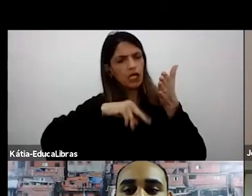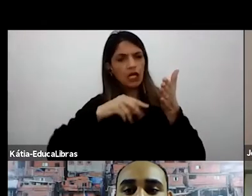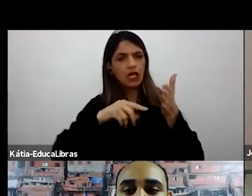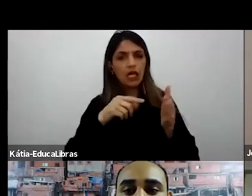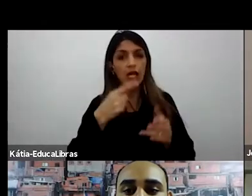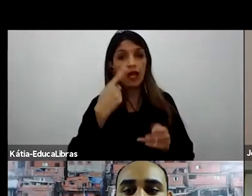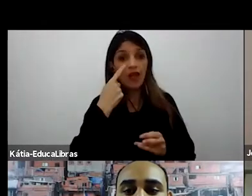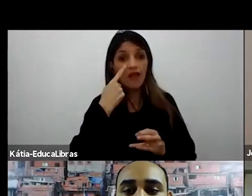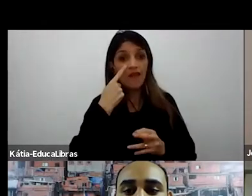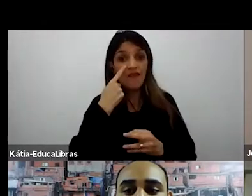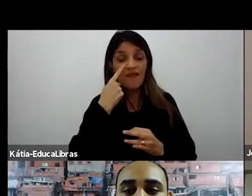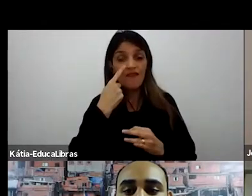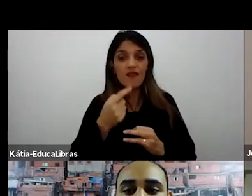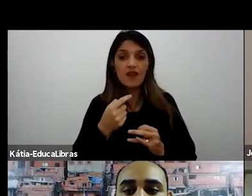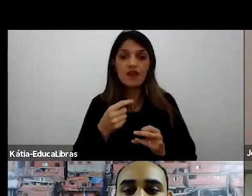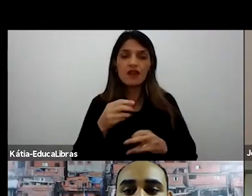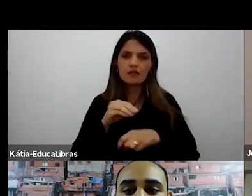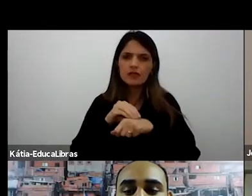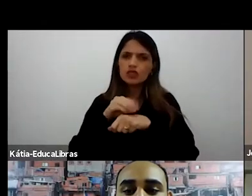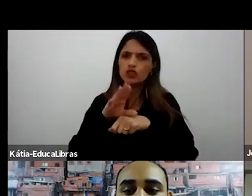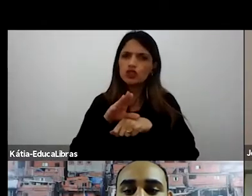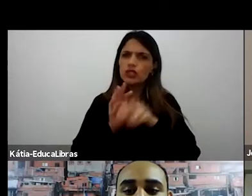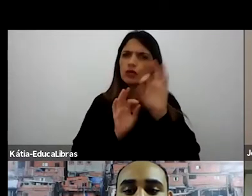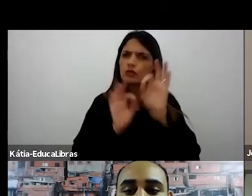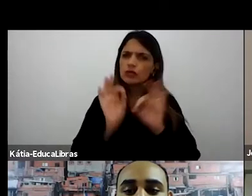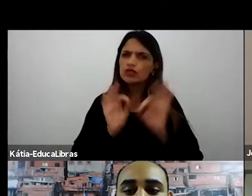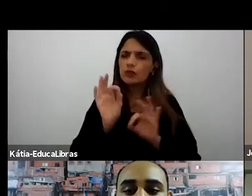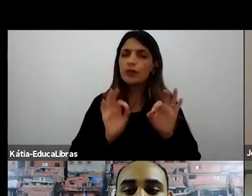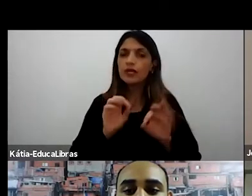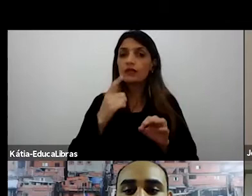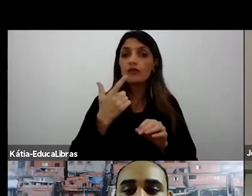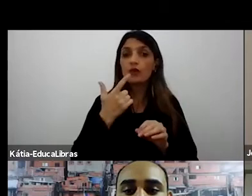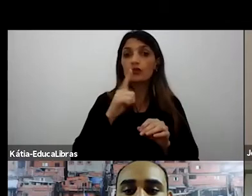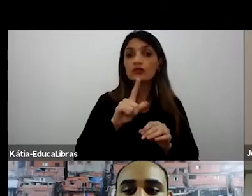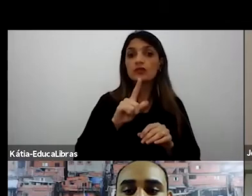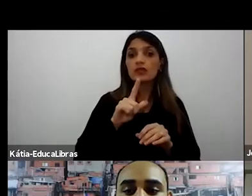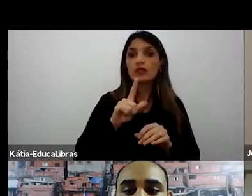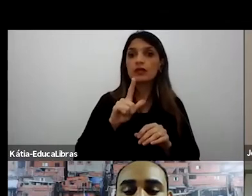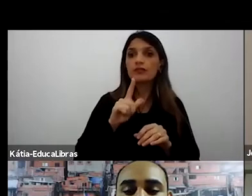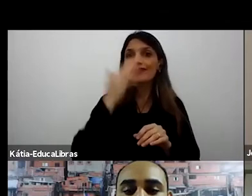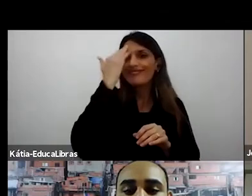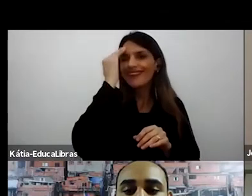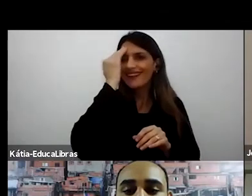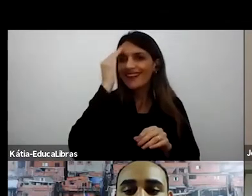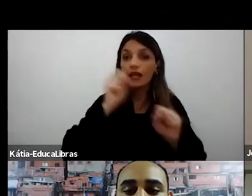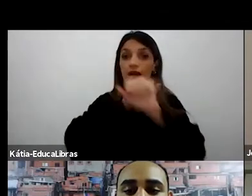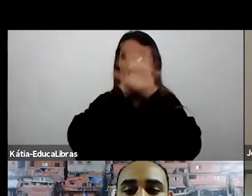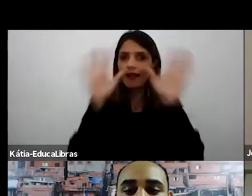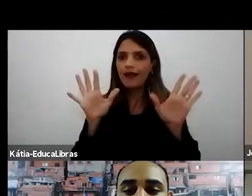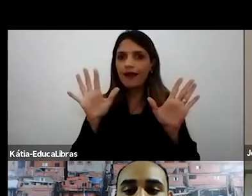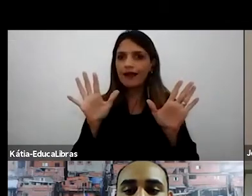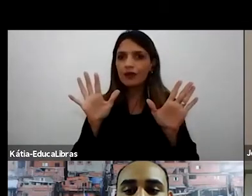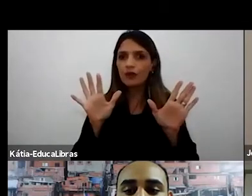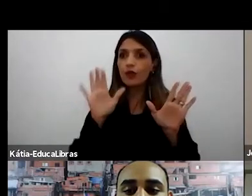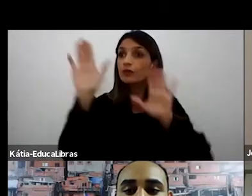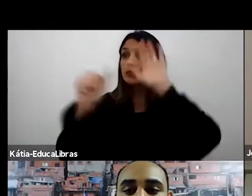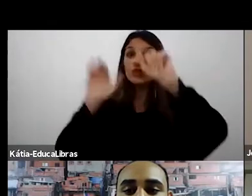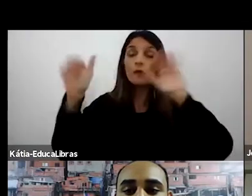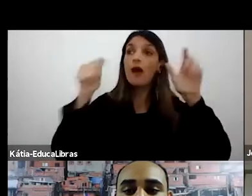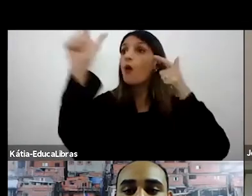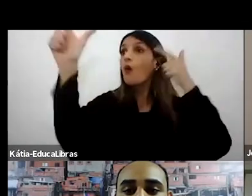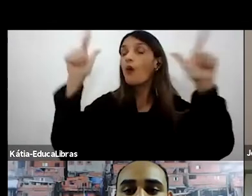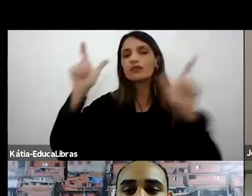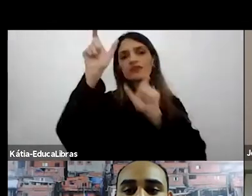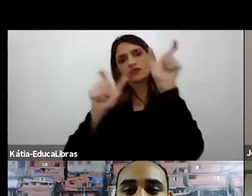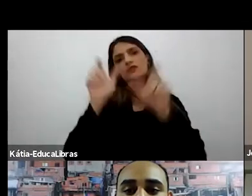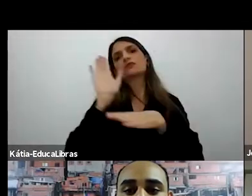que vai te ajudar no seu planejamento e você vai conseguir identificar o que você pode fazer, que seja cutucar outros, para que